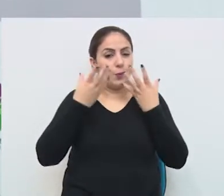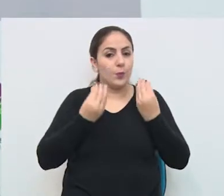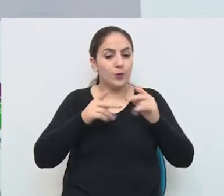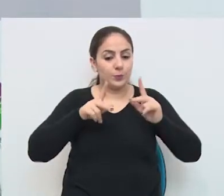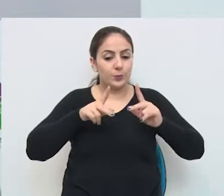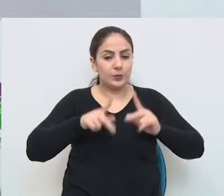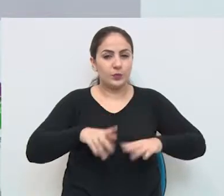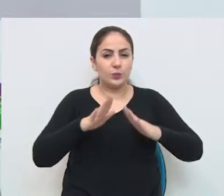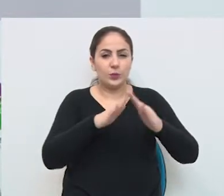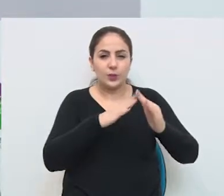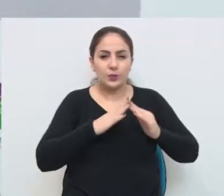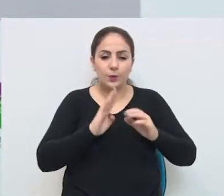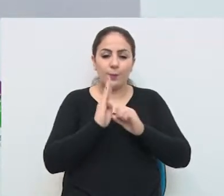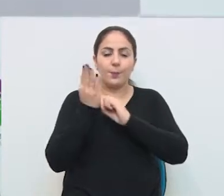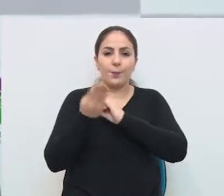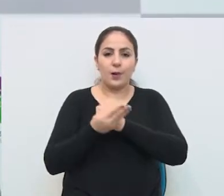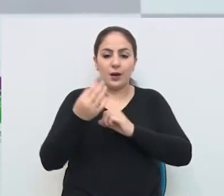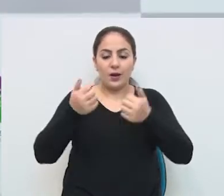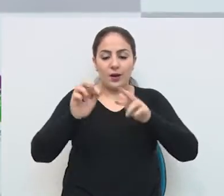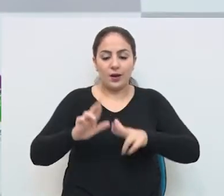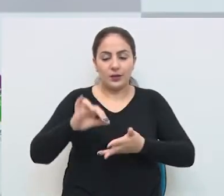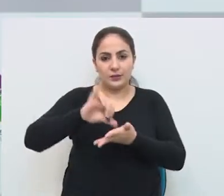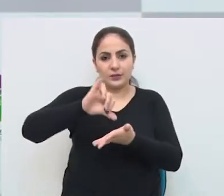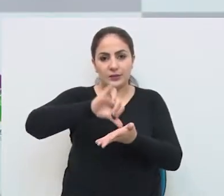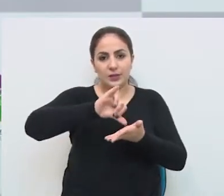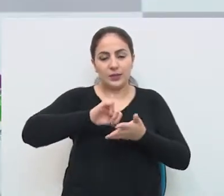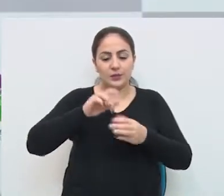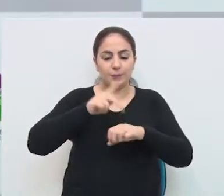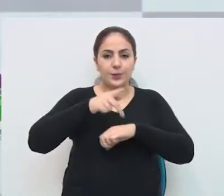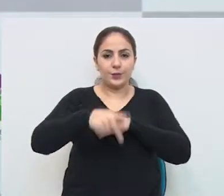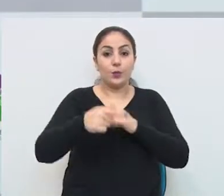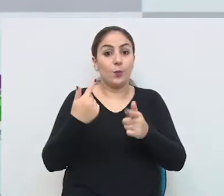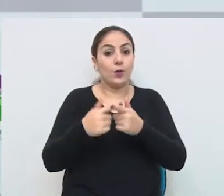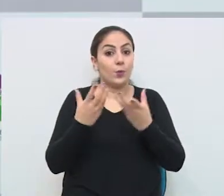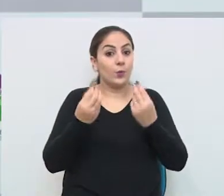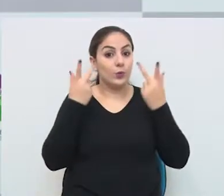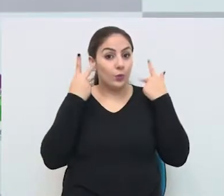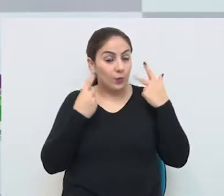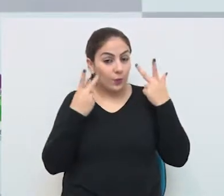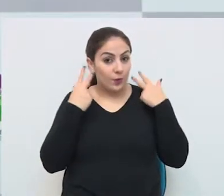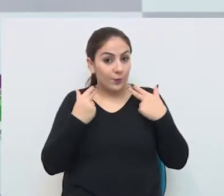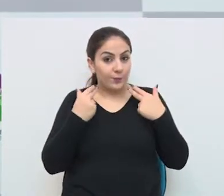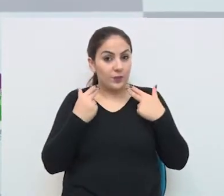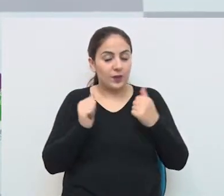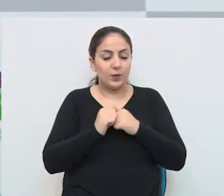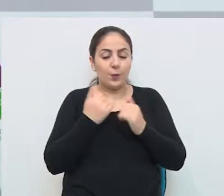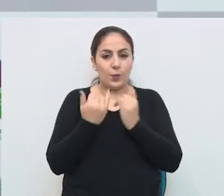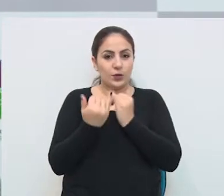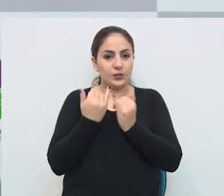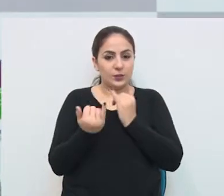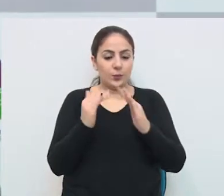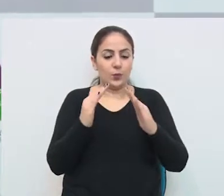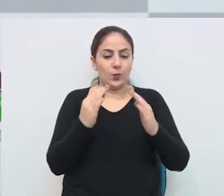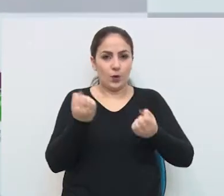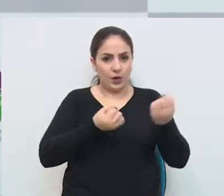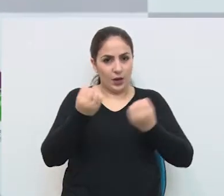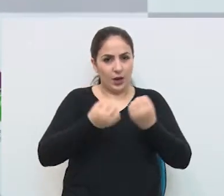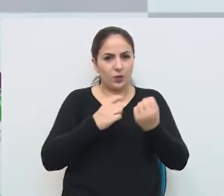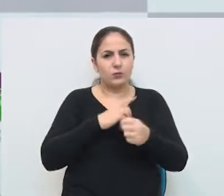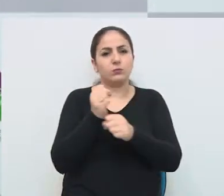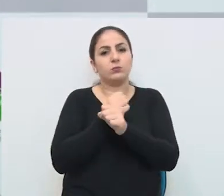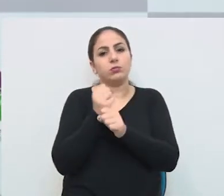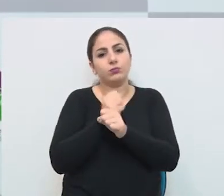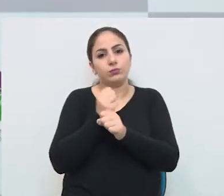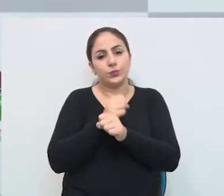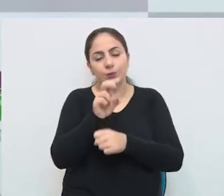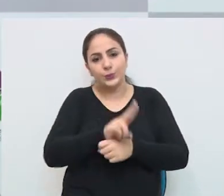bastante moradores de alguns bairros e até de áreas centrais de Passo Fundo, porque se tornou muito comum. Lá um carro que já tem muitos